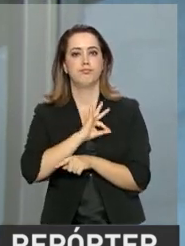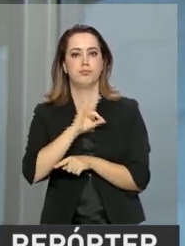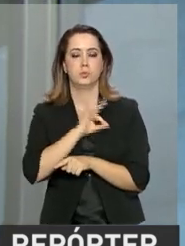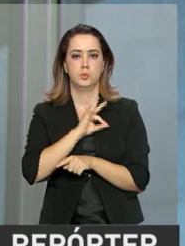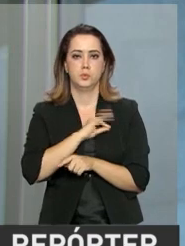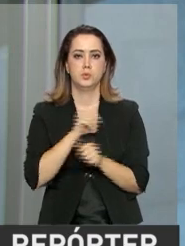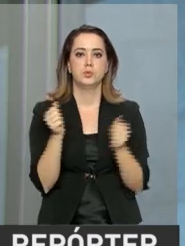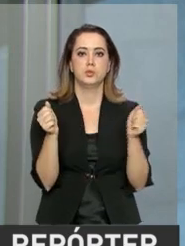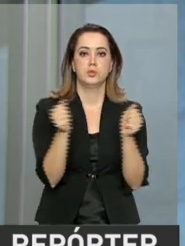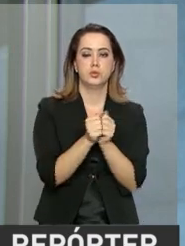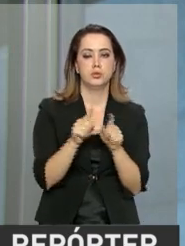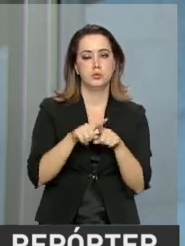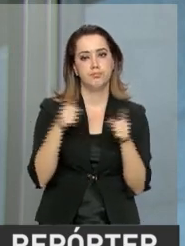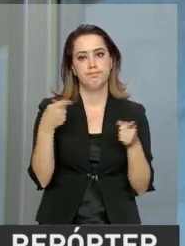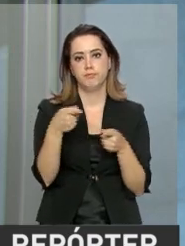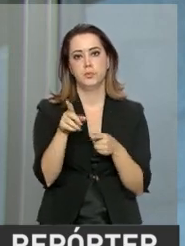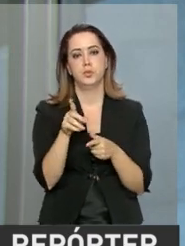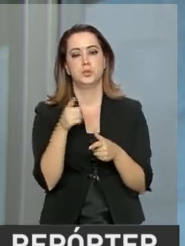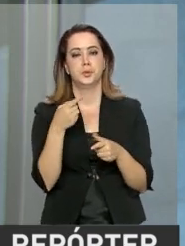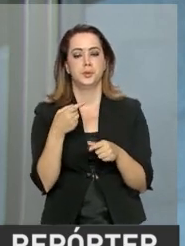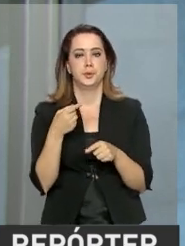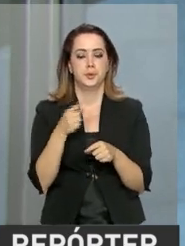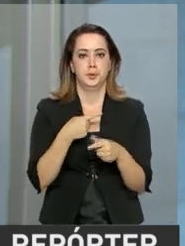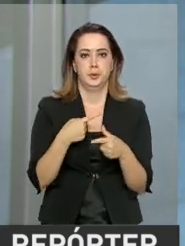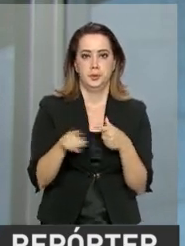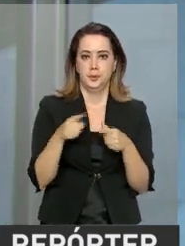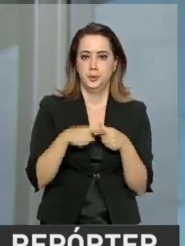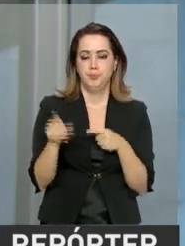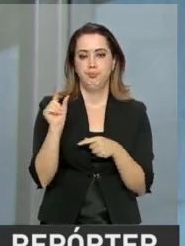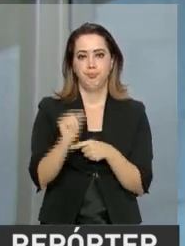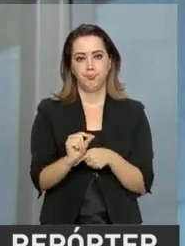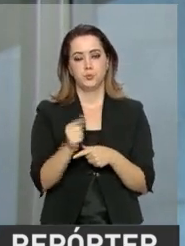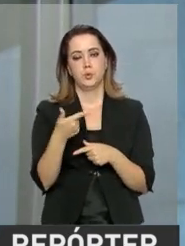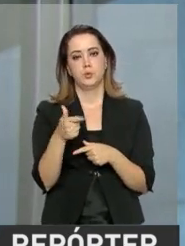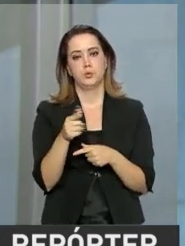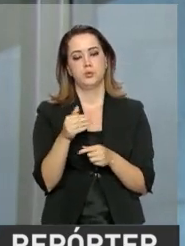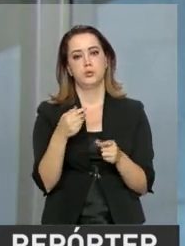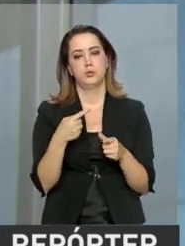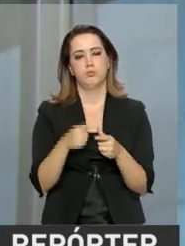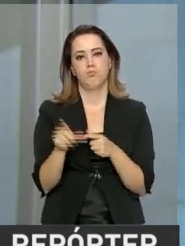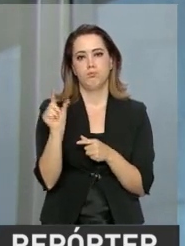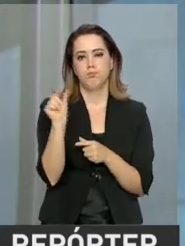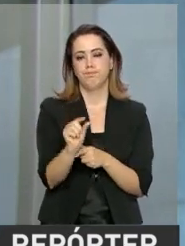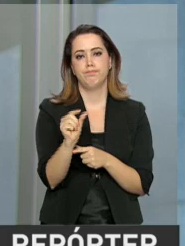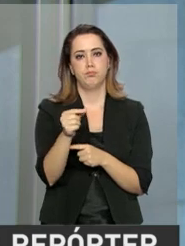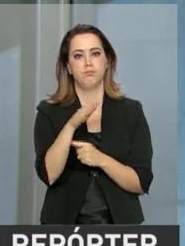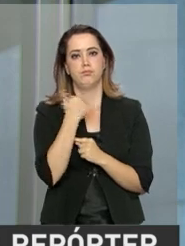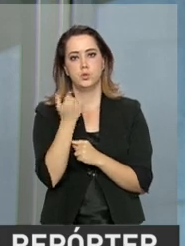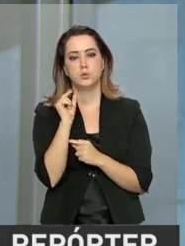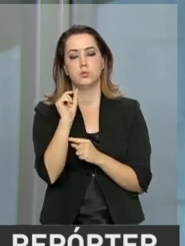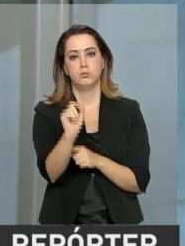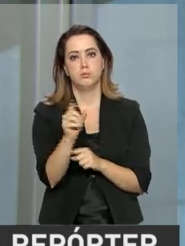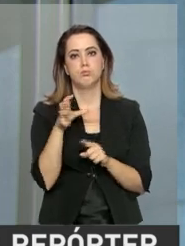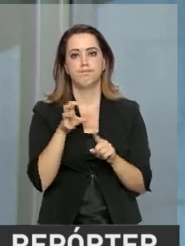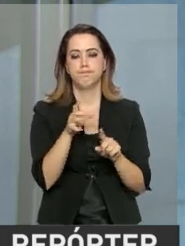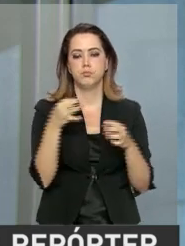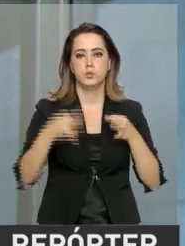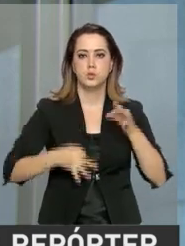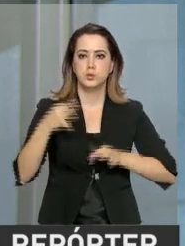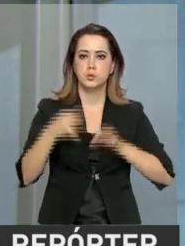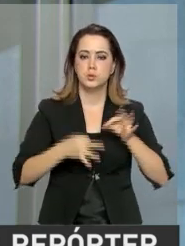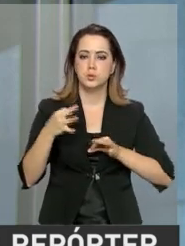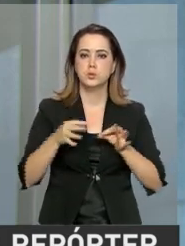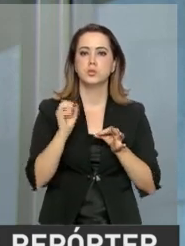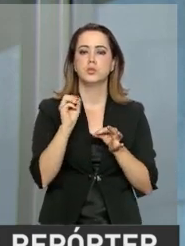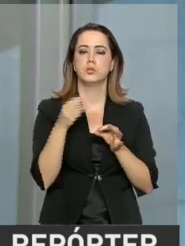foram graves e eles não corr em risco de morte o ministro da Justiça lamentou o ataque covarde à força nacional e disse que a equipe de